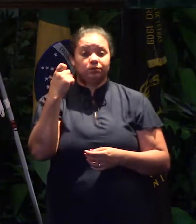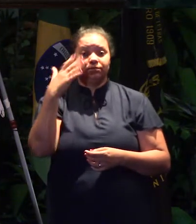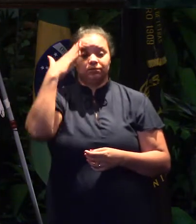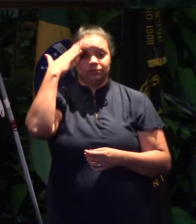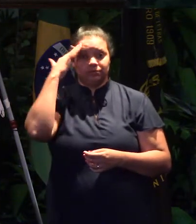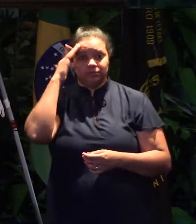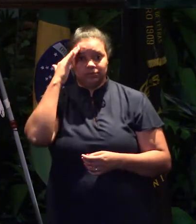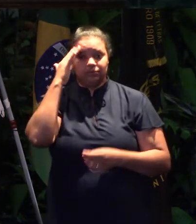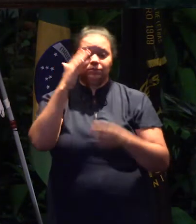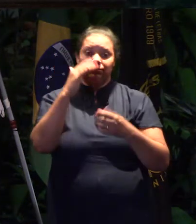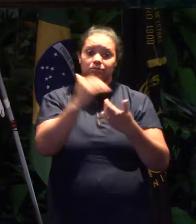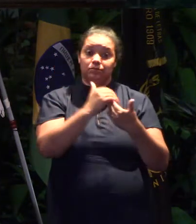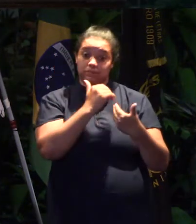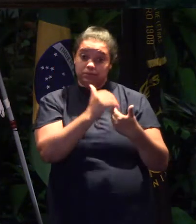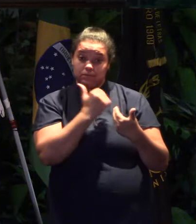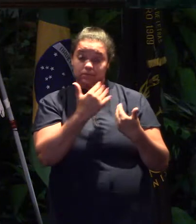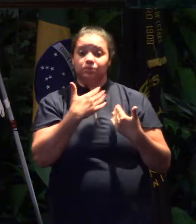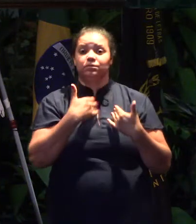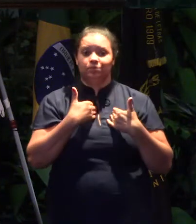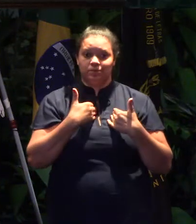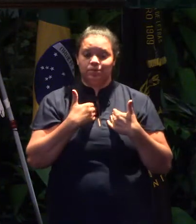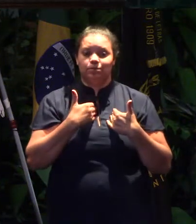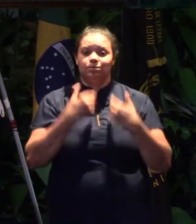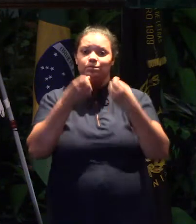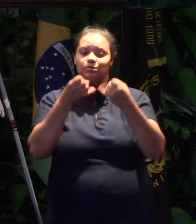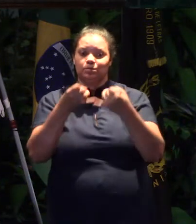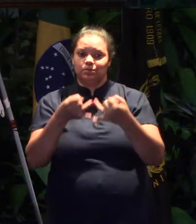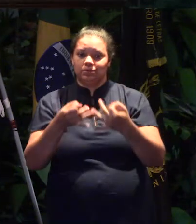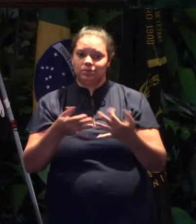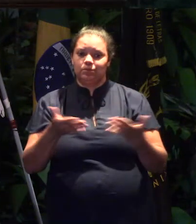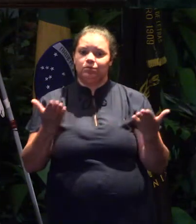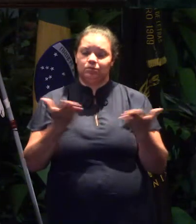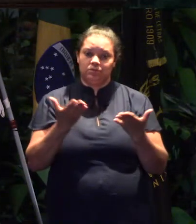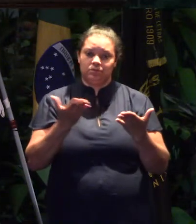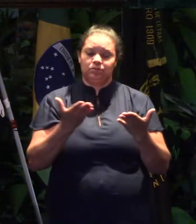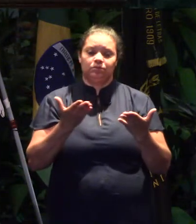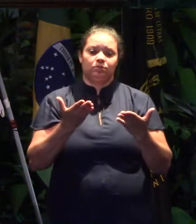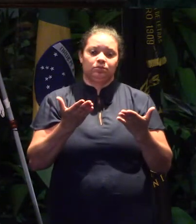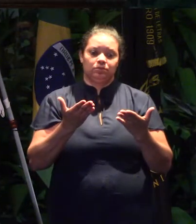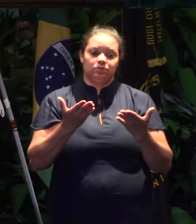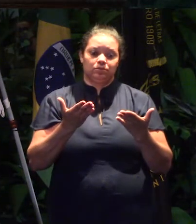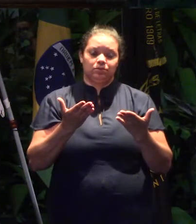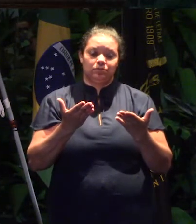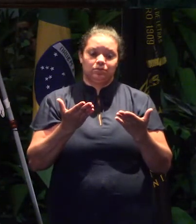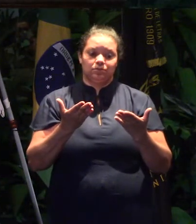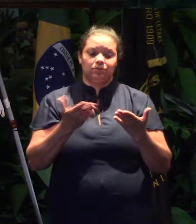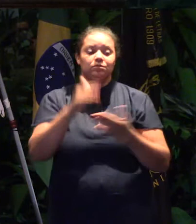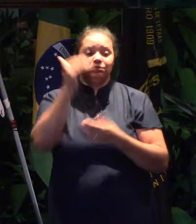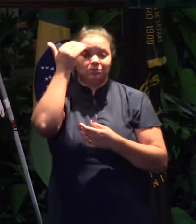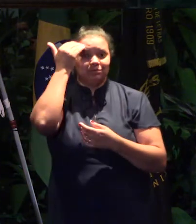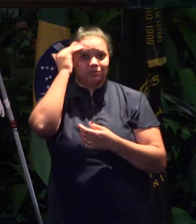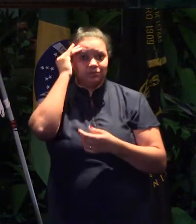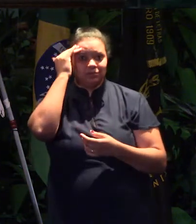alguns conselhos deixados por Ítalo Calvino para a literatura dos nossos dias. Assim, procurei, e acho que até certa